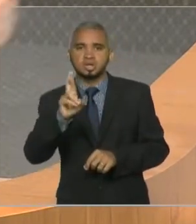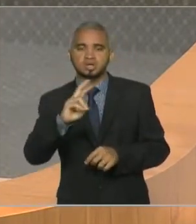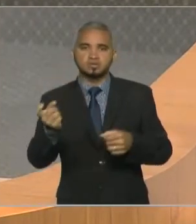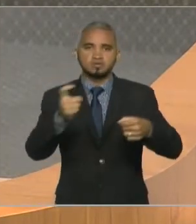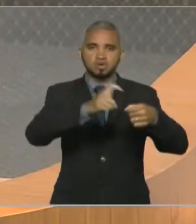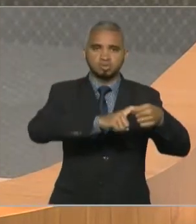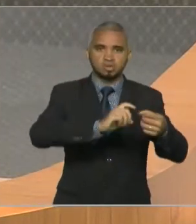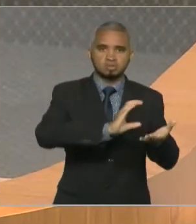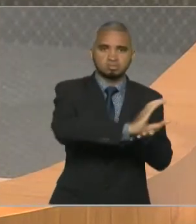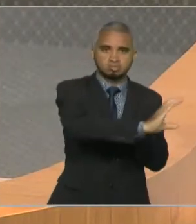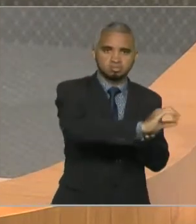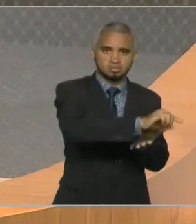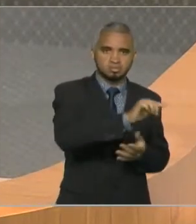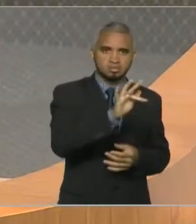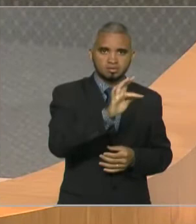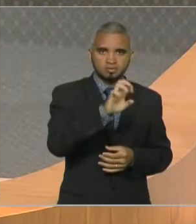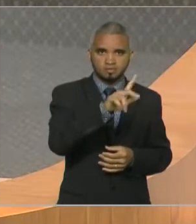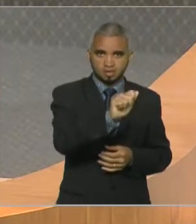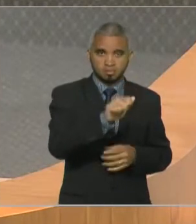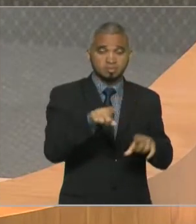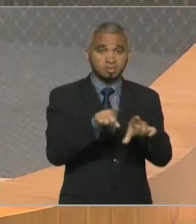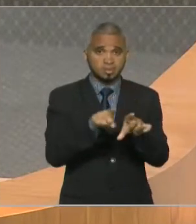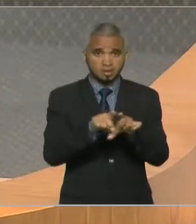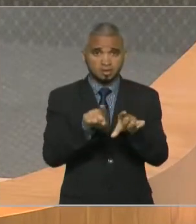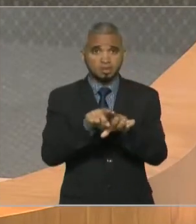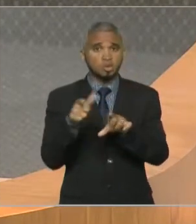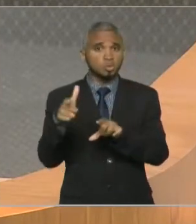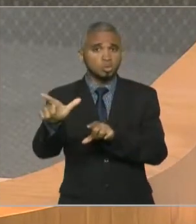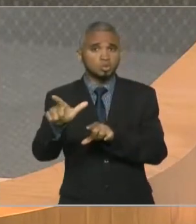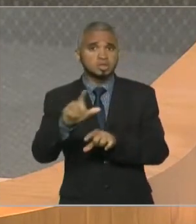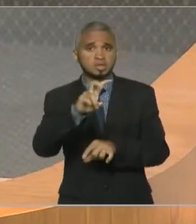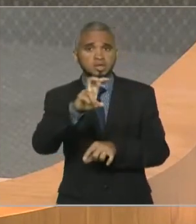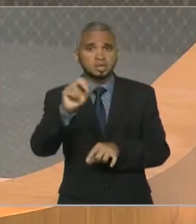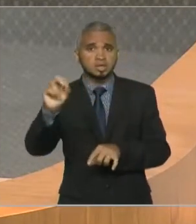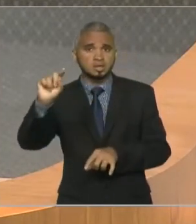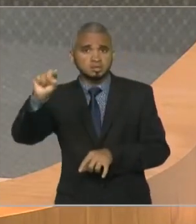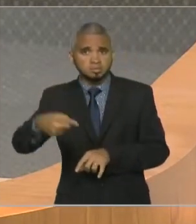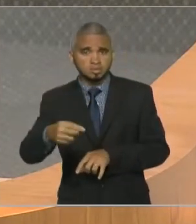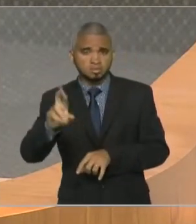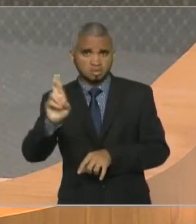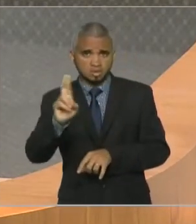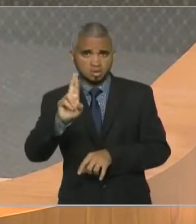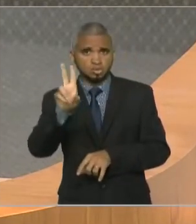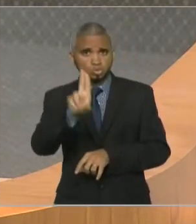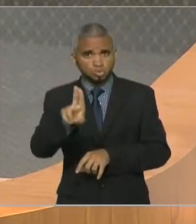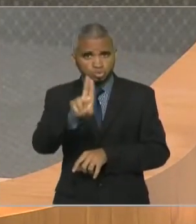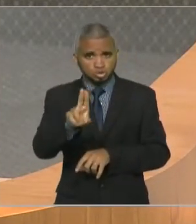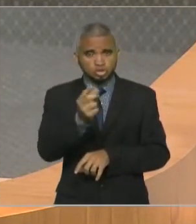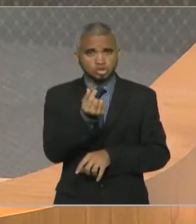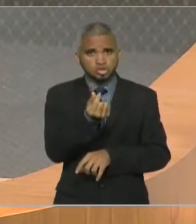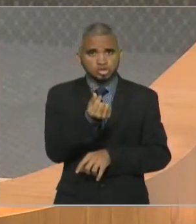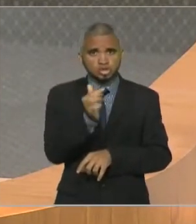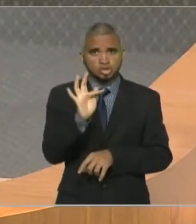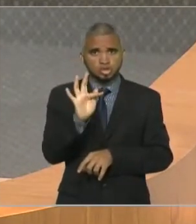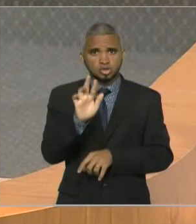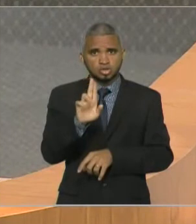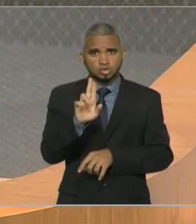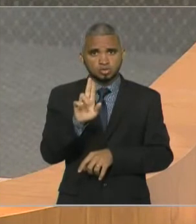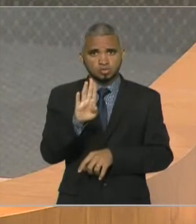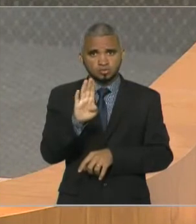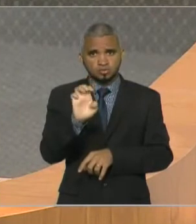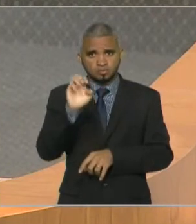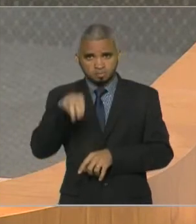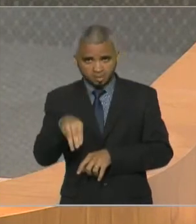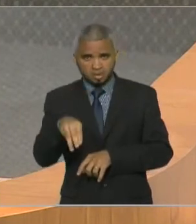vejam só, de R$500 mil para que use o dinheiro do FUNBEM, justificando a compra